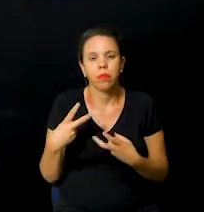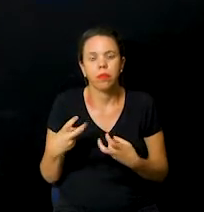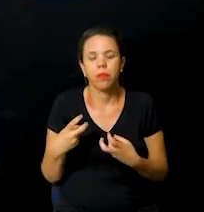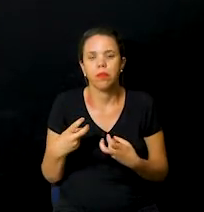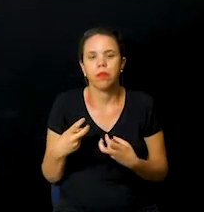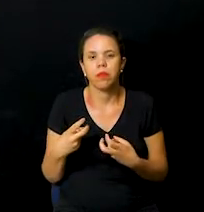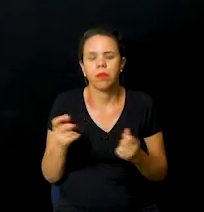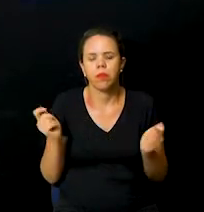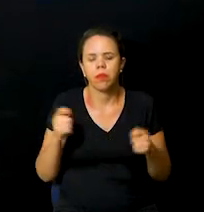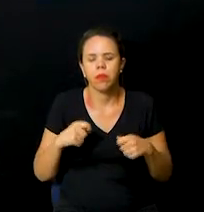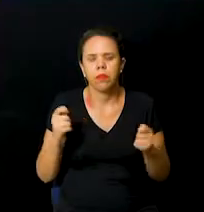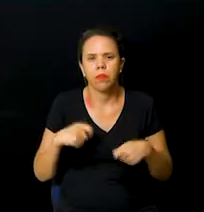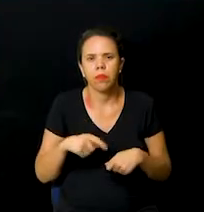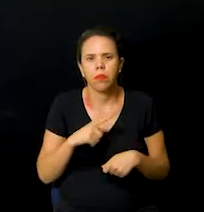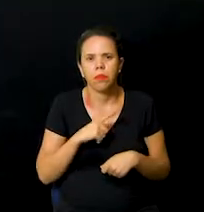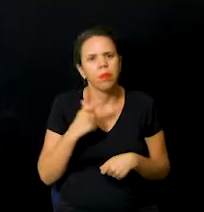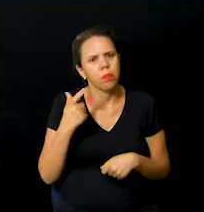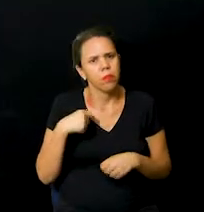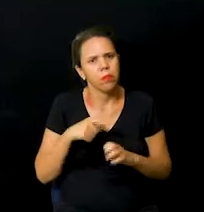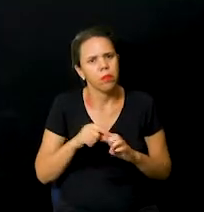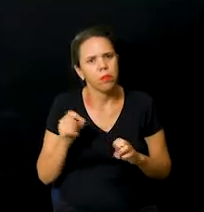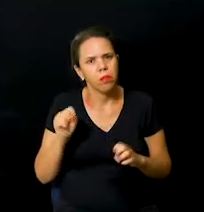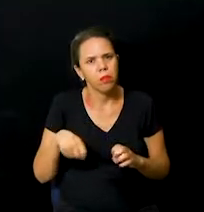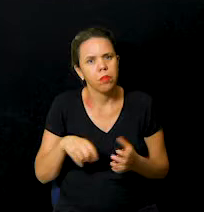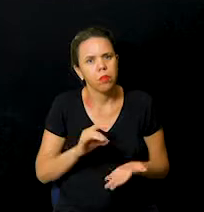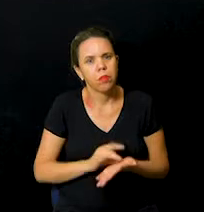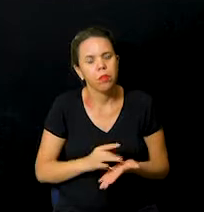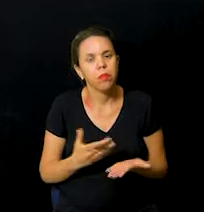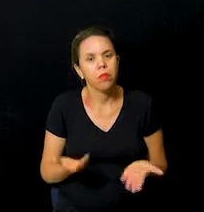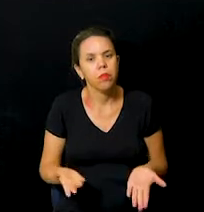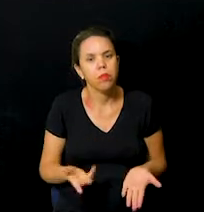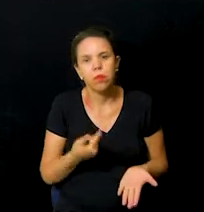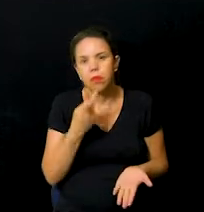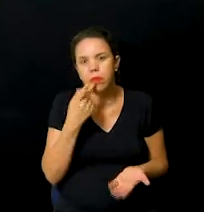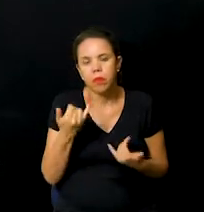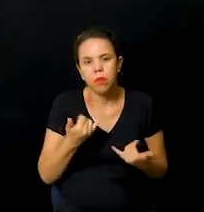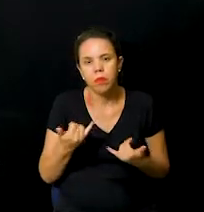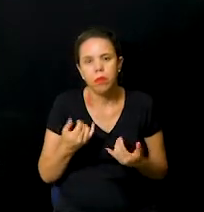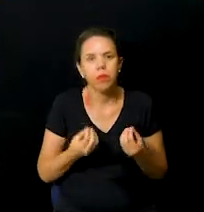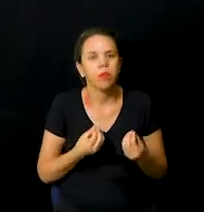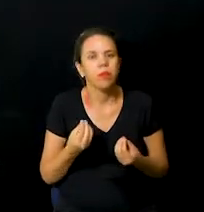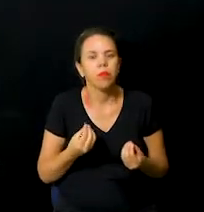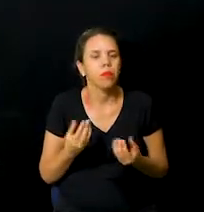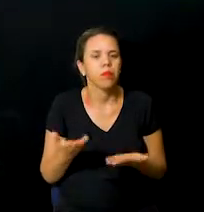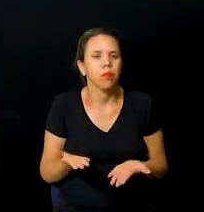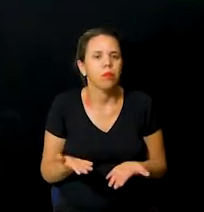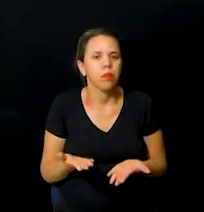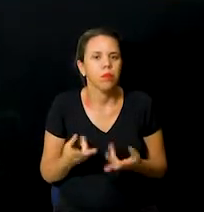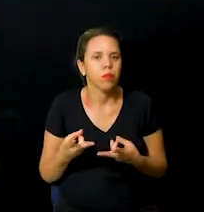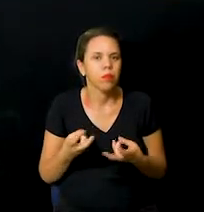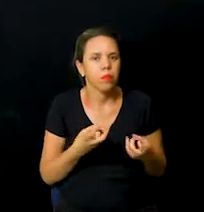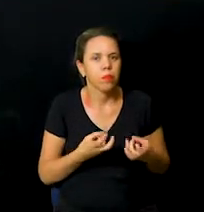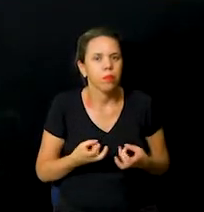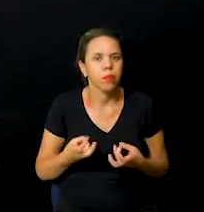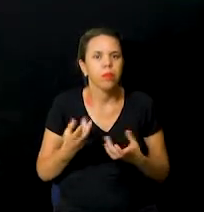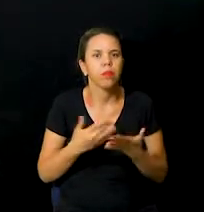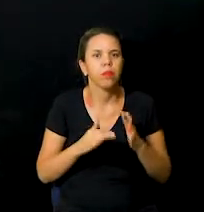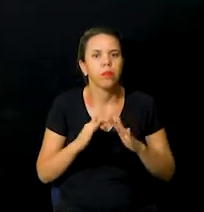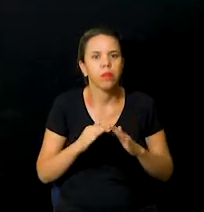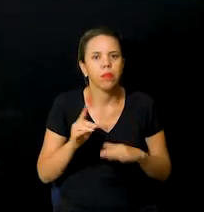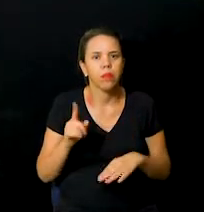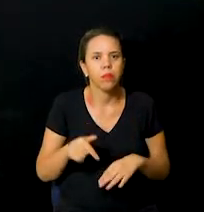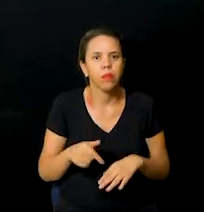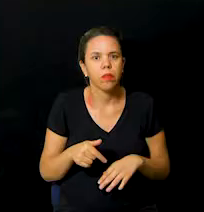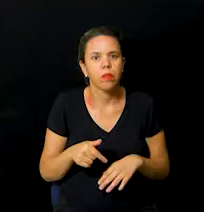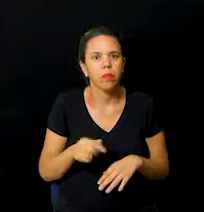se percebem o potencial, olha, eu sou empreendedora realmente, fala para mim, como é isso? Como vocês